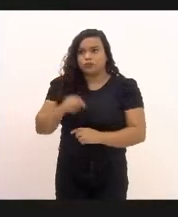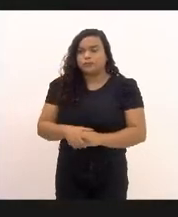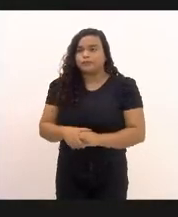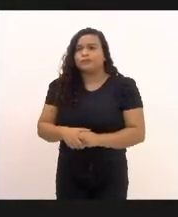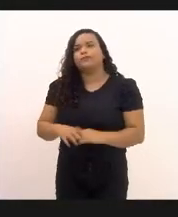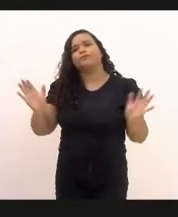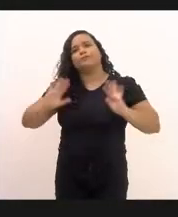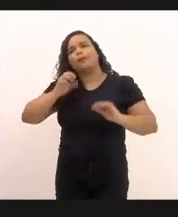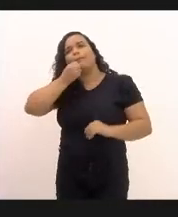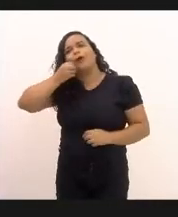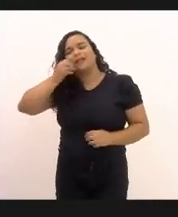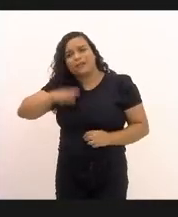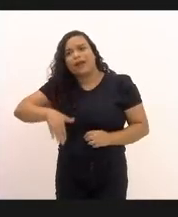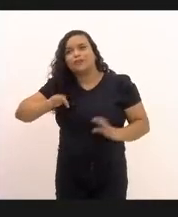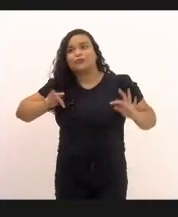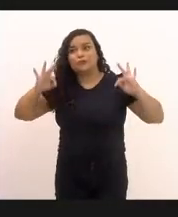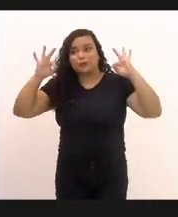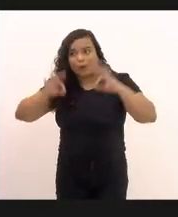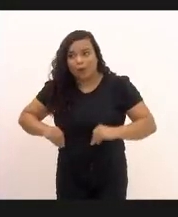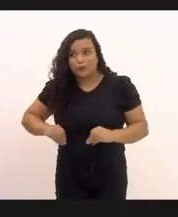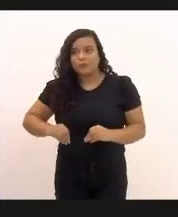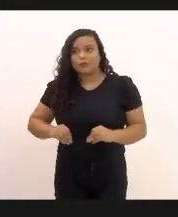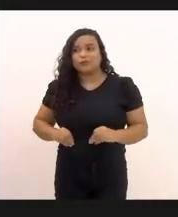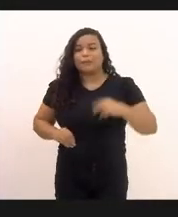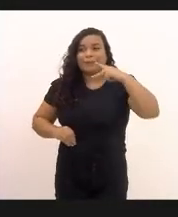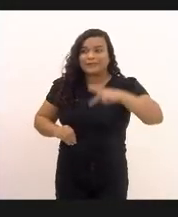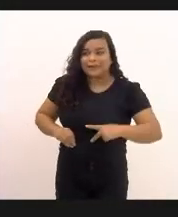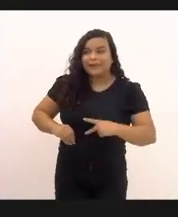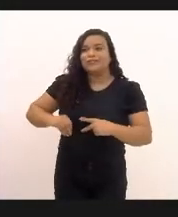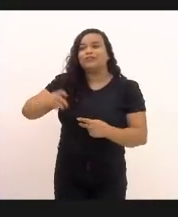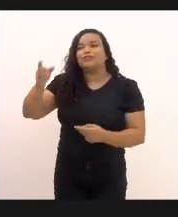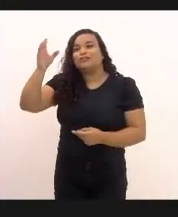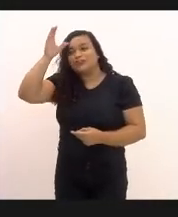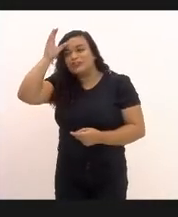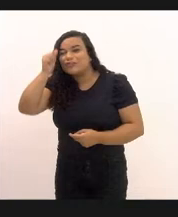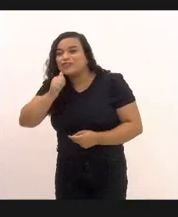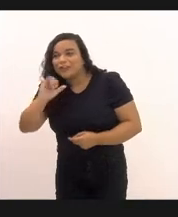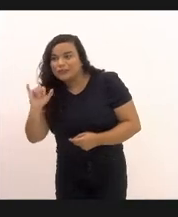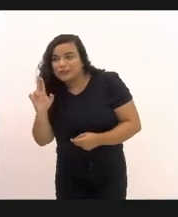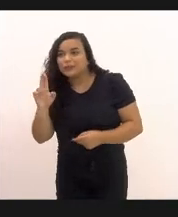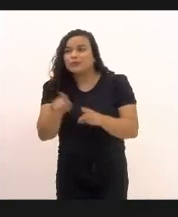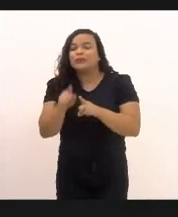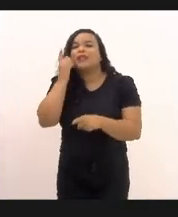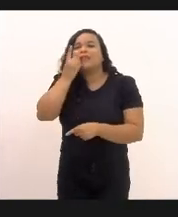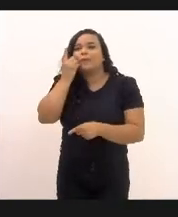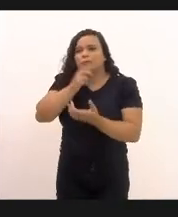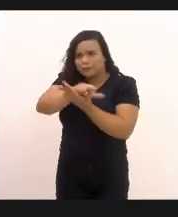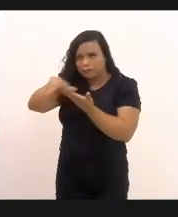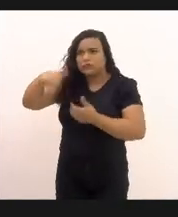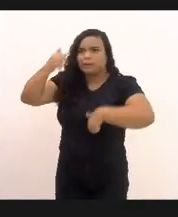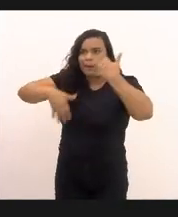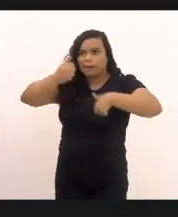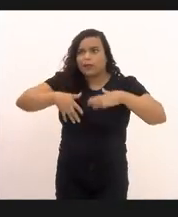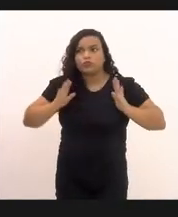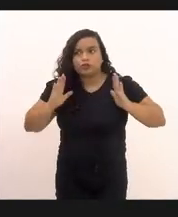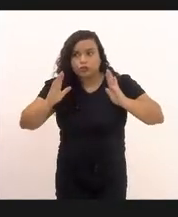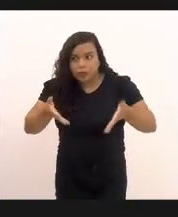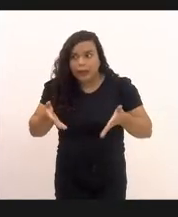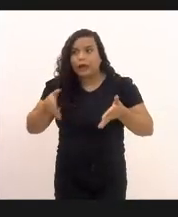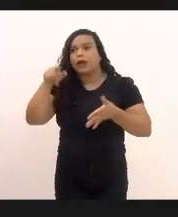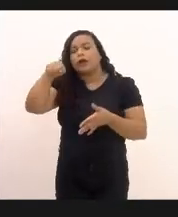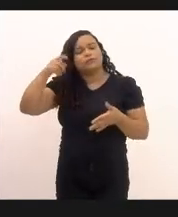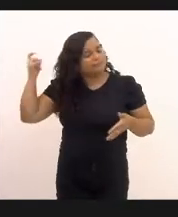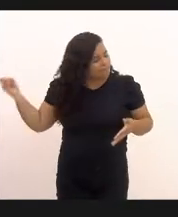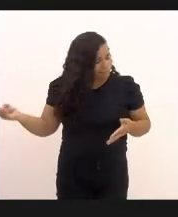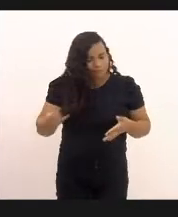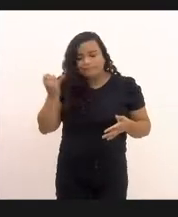Boa tarde a todos e todas, presidente Tia Ju, os deputados que me antecederam na discussão dessa